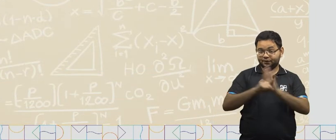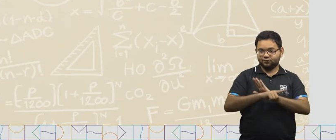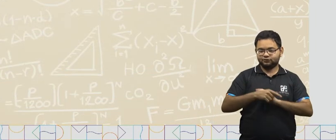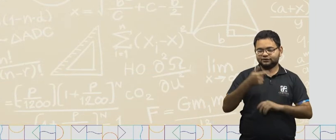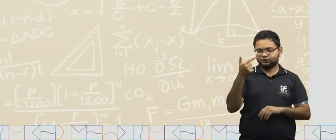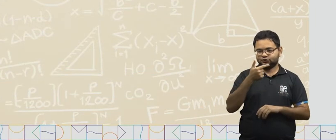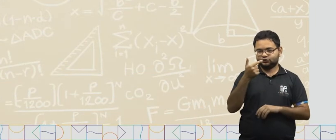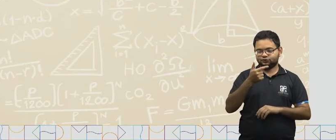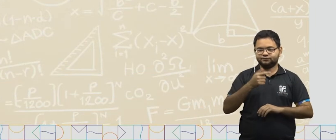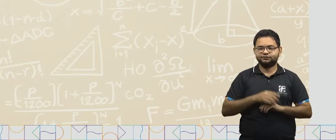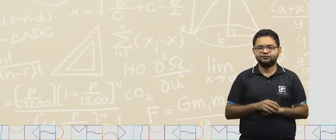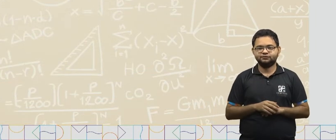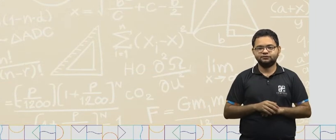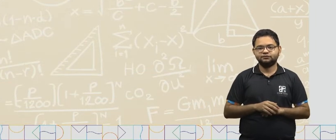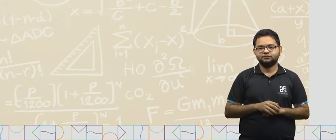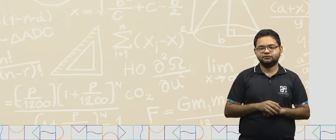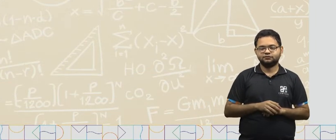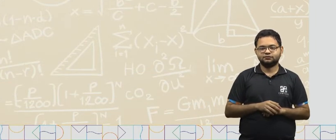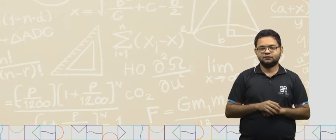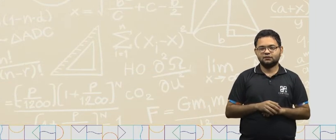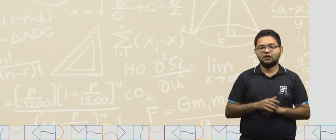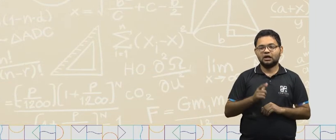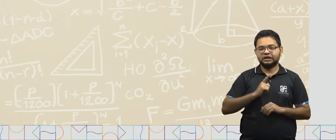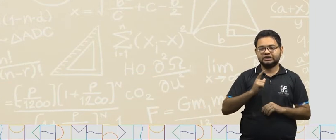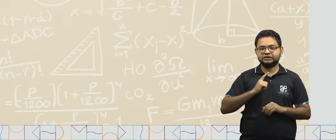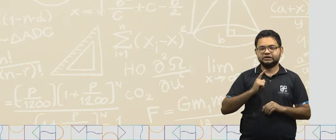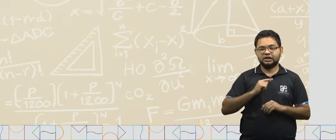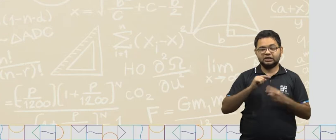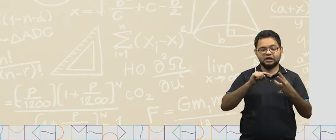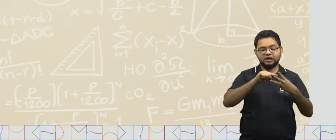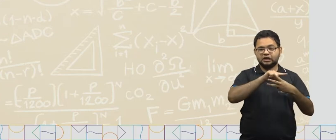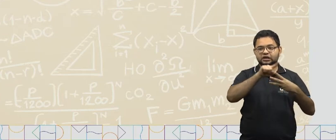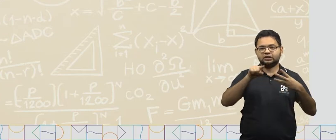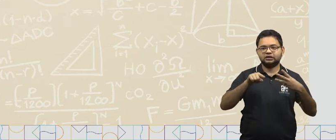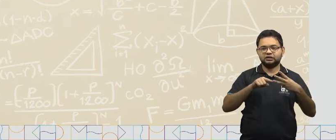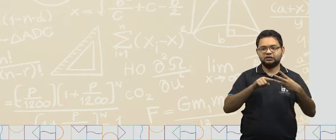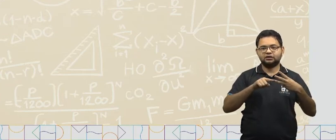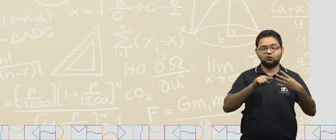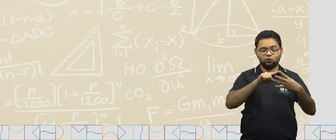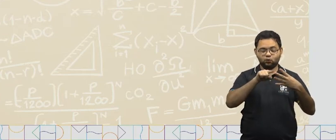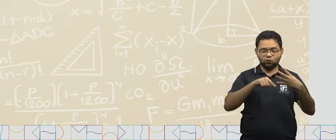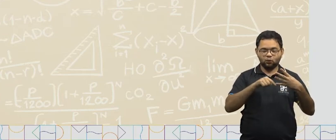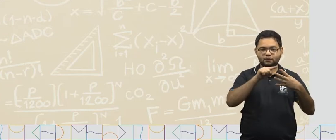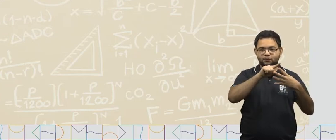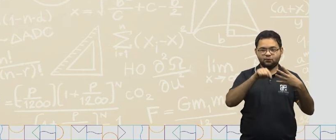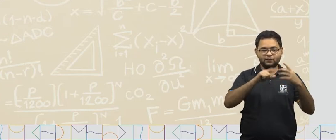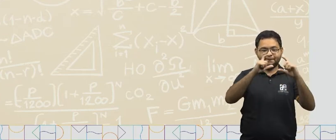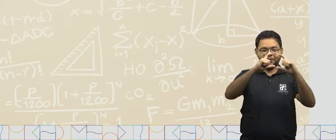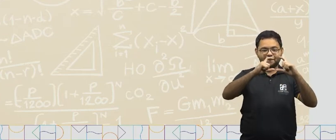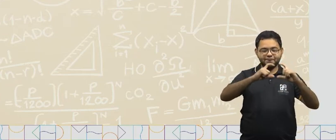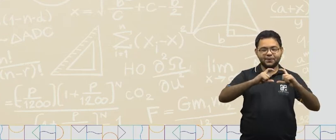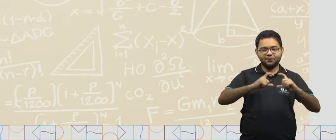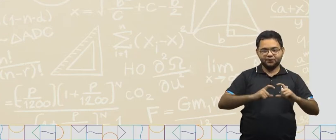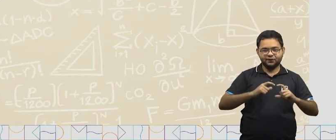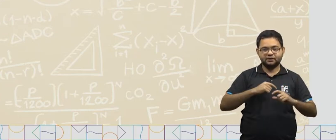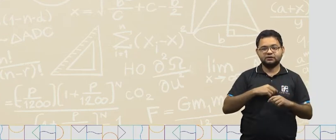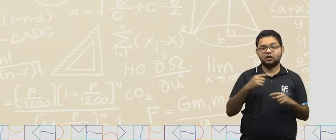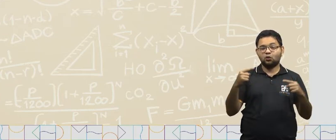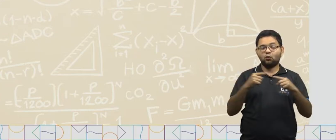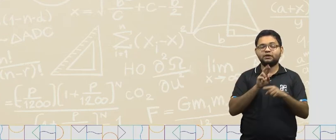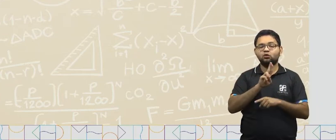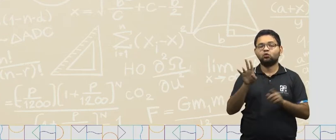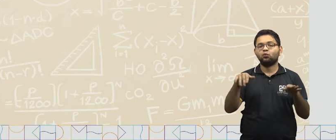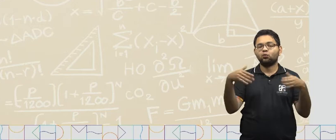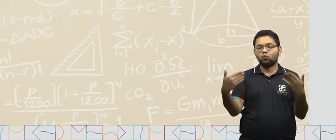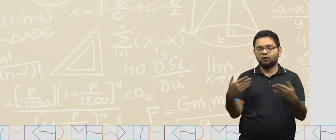número 2. Dê o nome correto das figuras geométricas espaciais. Vamos ver a